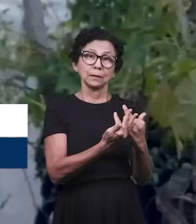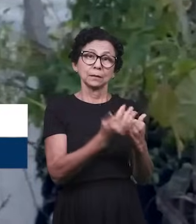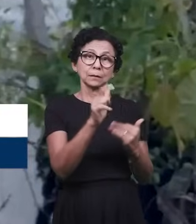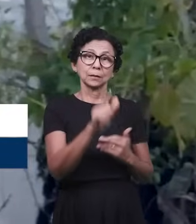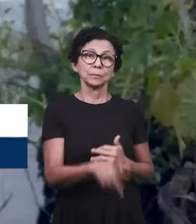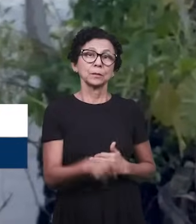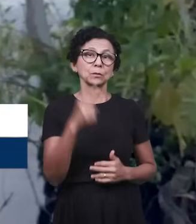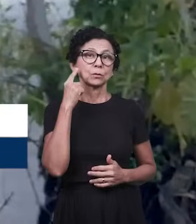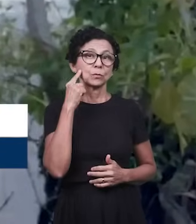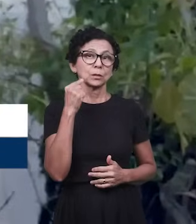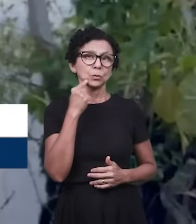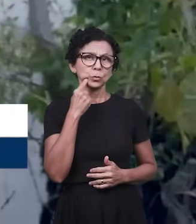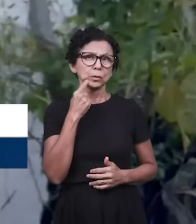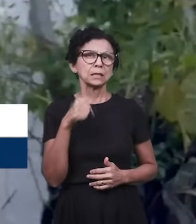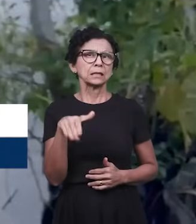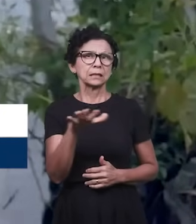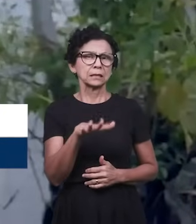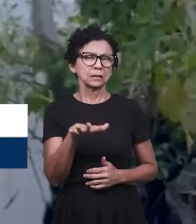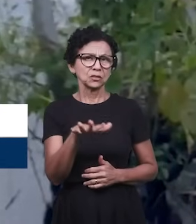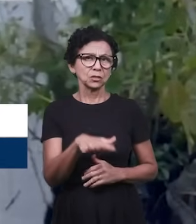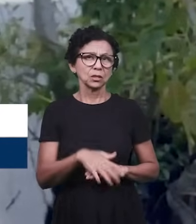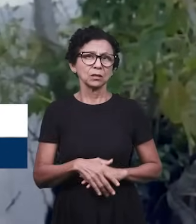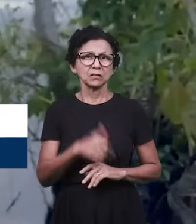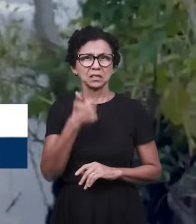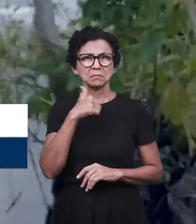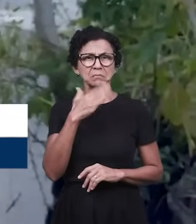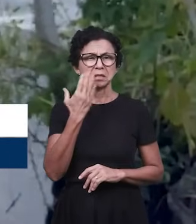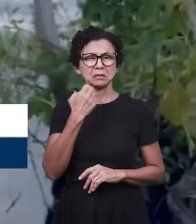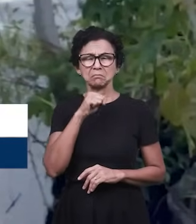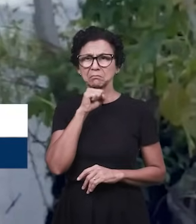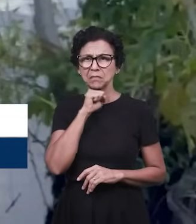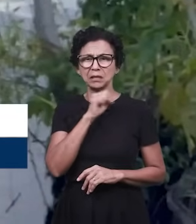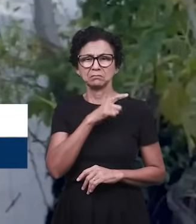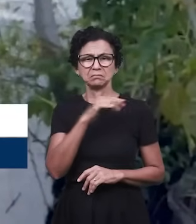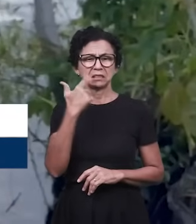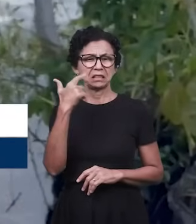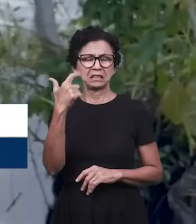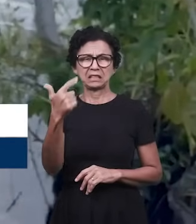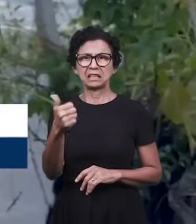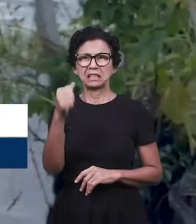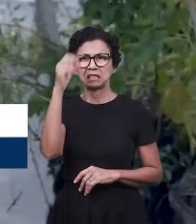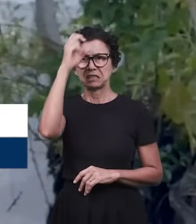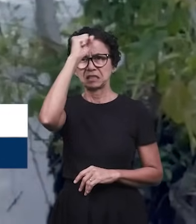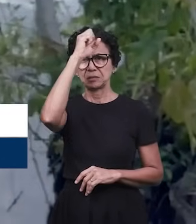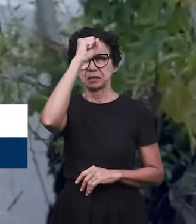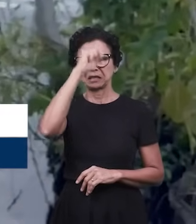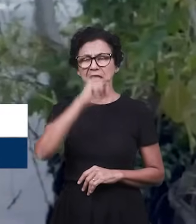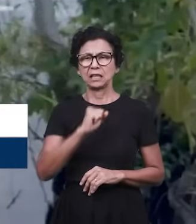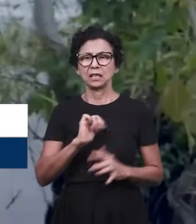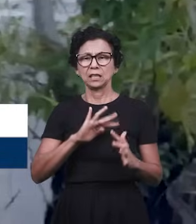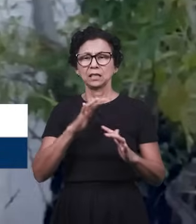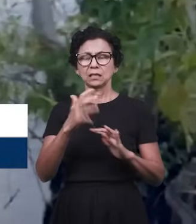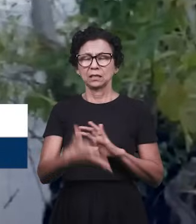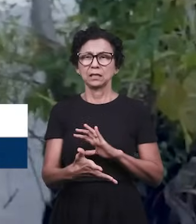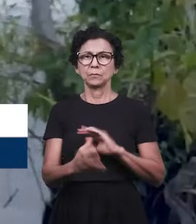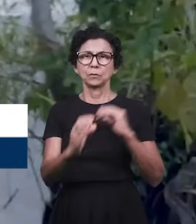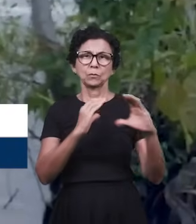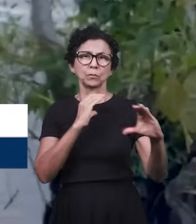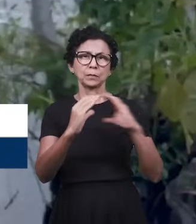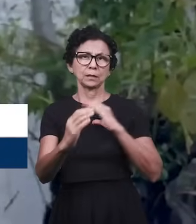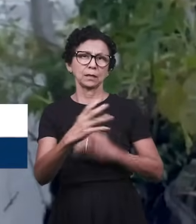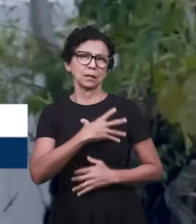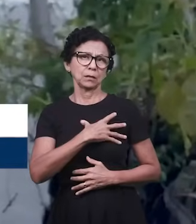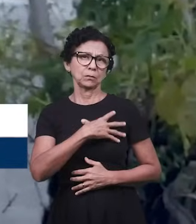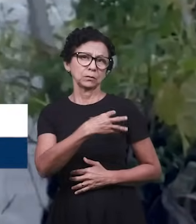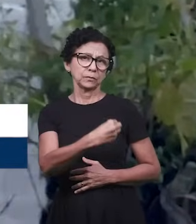muitas vezes nem os próprios pais têm o interesse de aprender Libras para poder falar com os seus filhos. E